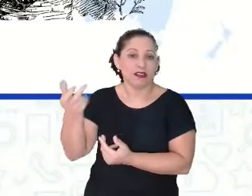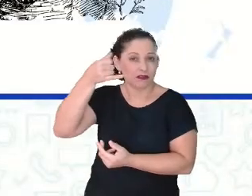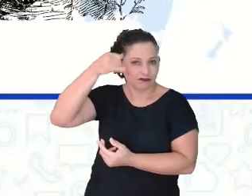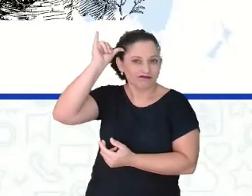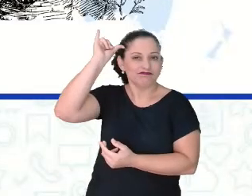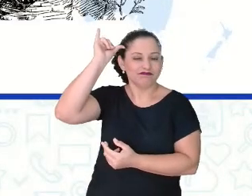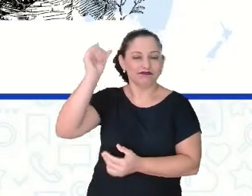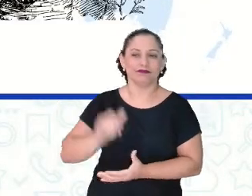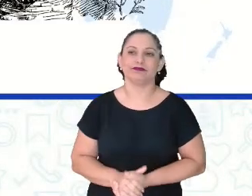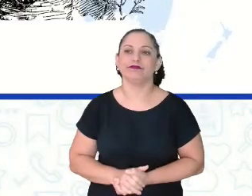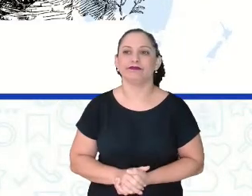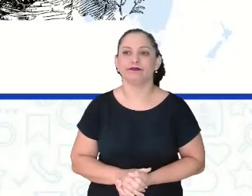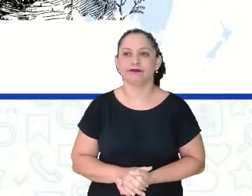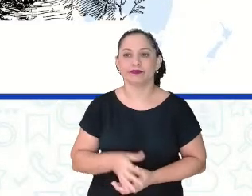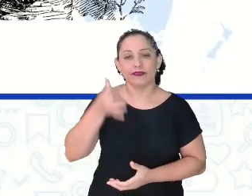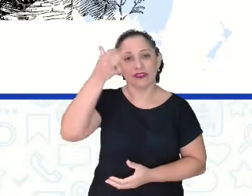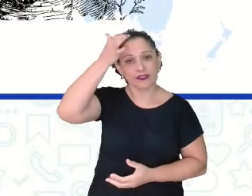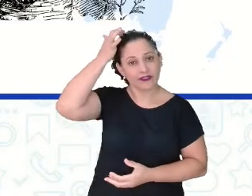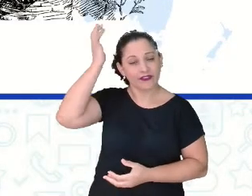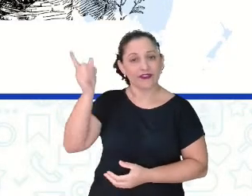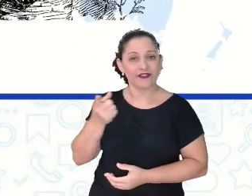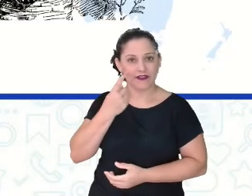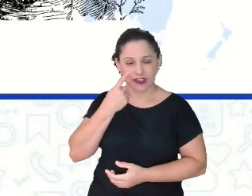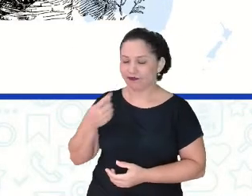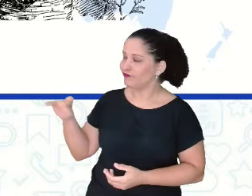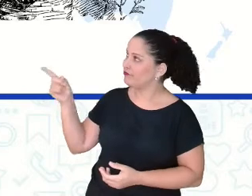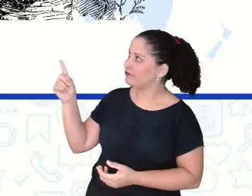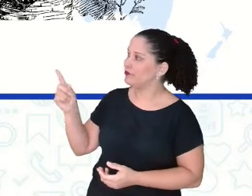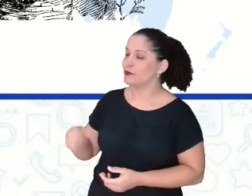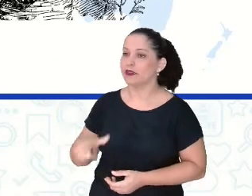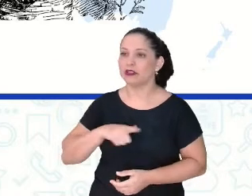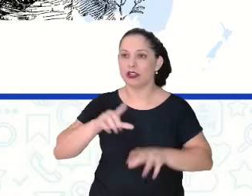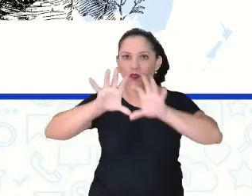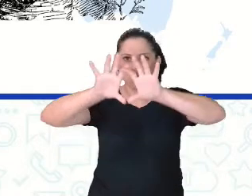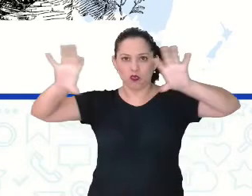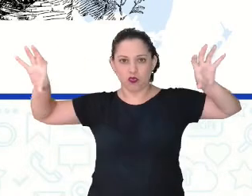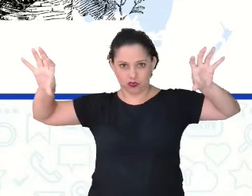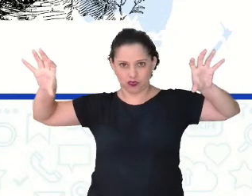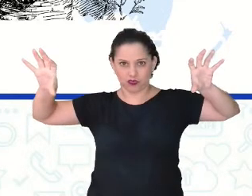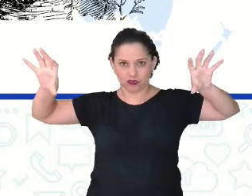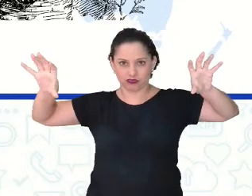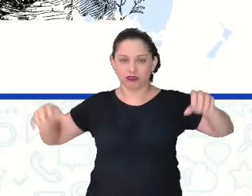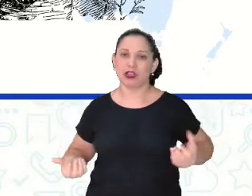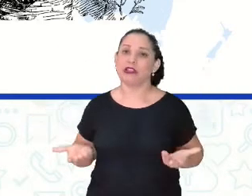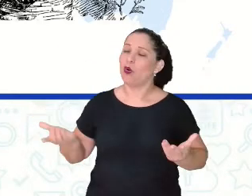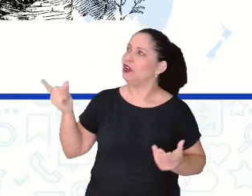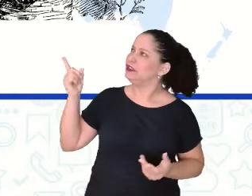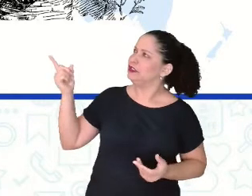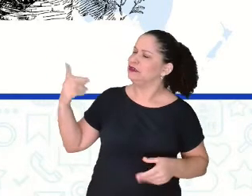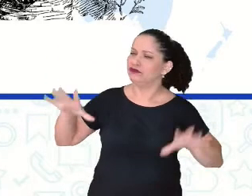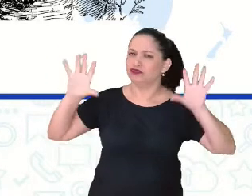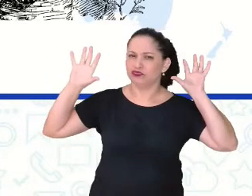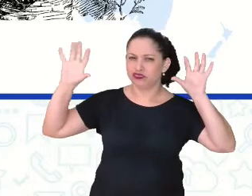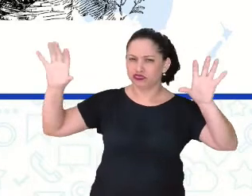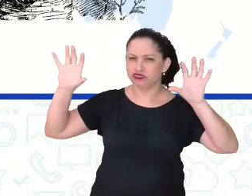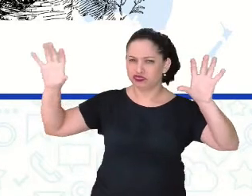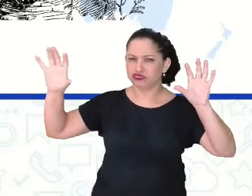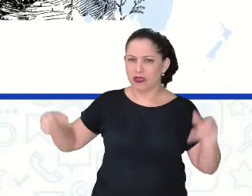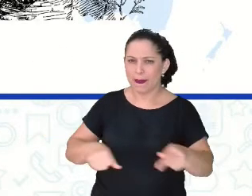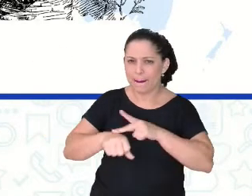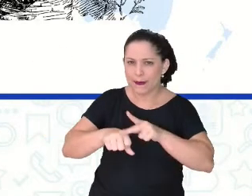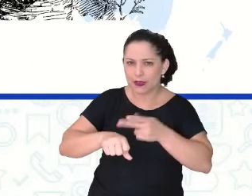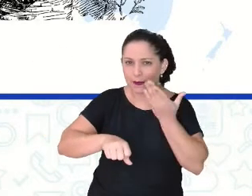ver a imagem bonita aí. Veja, aí você tem duas imagens. Nessas duas imagens, mesmo sendo em preto e